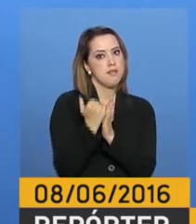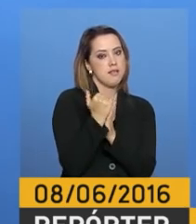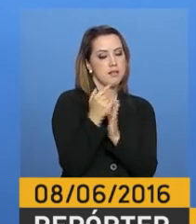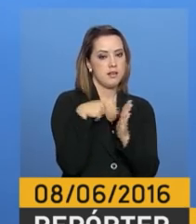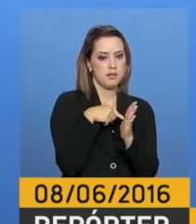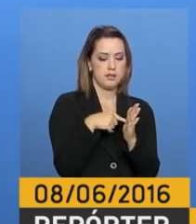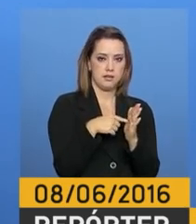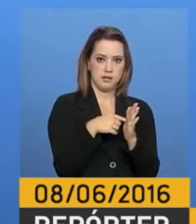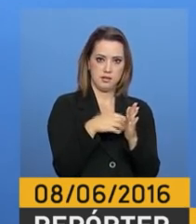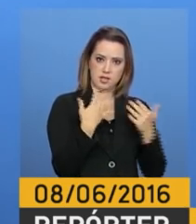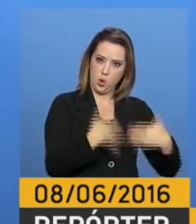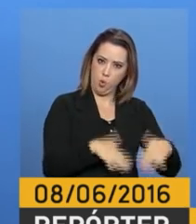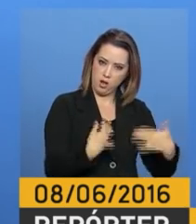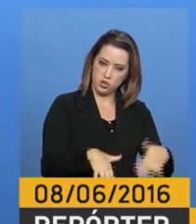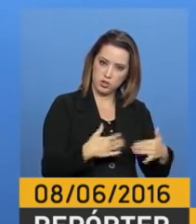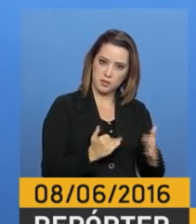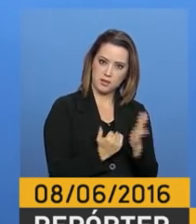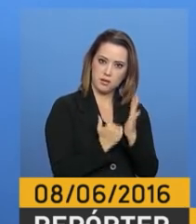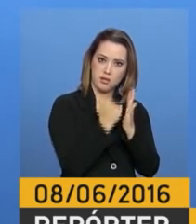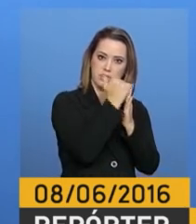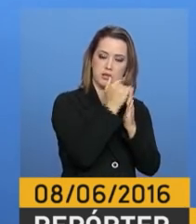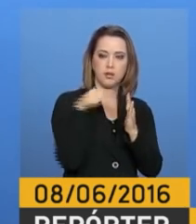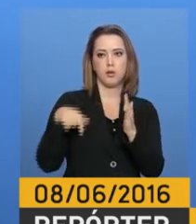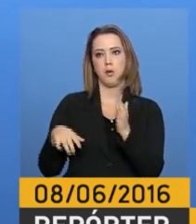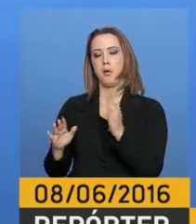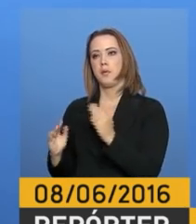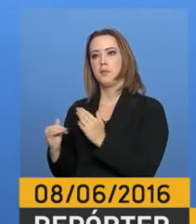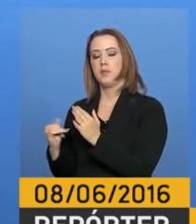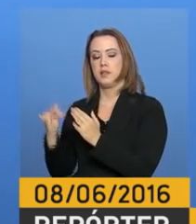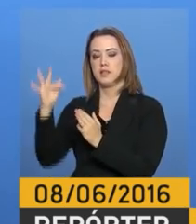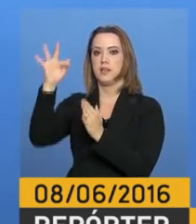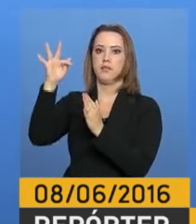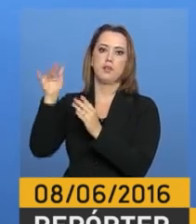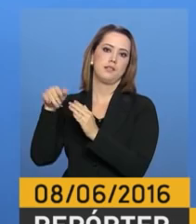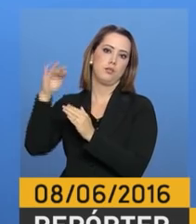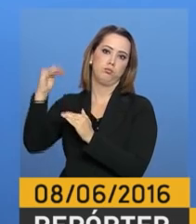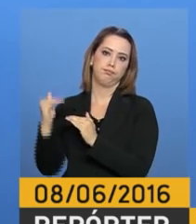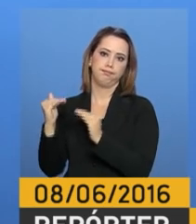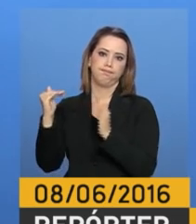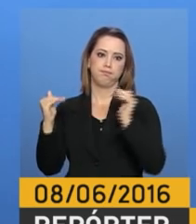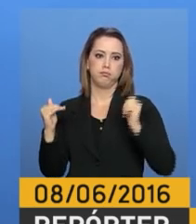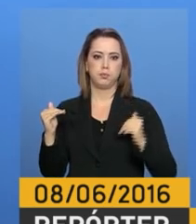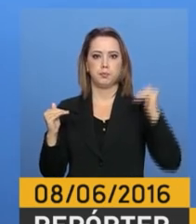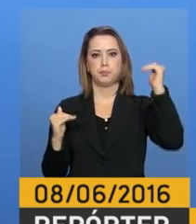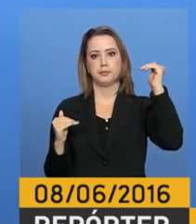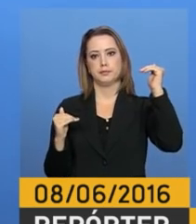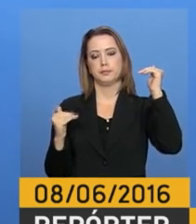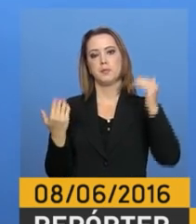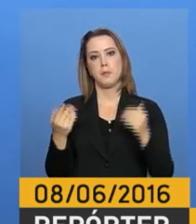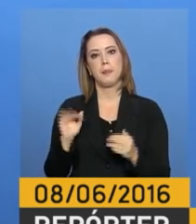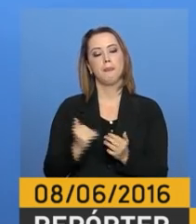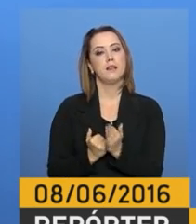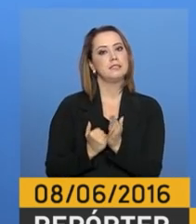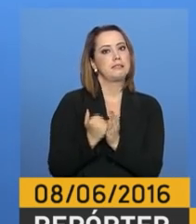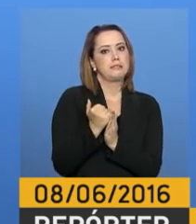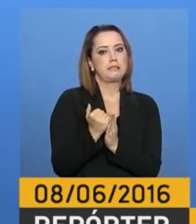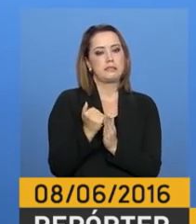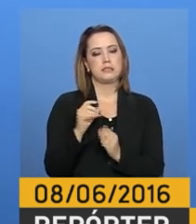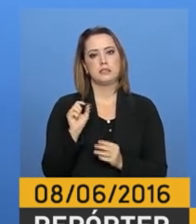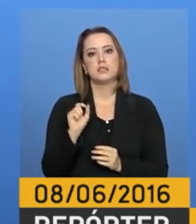crescimento desde 97 a 2015 Isto é é uma